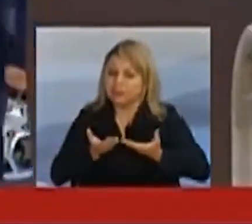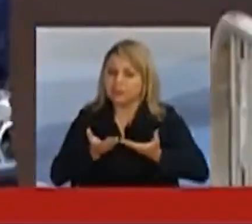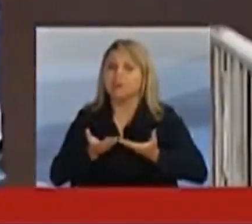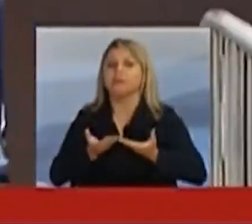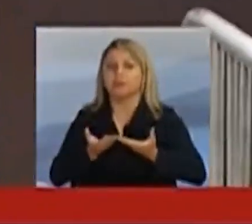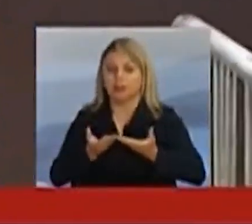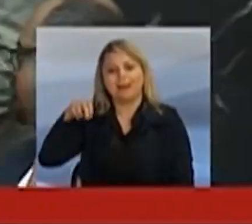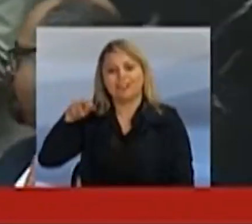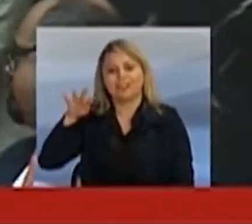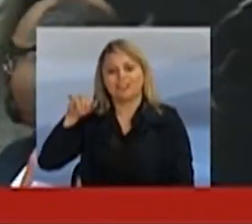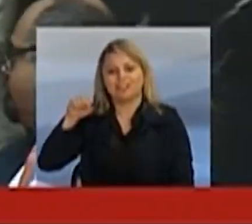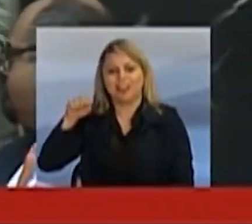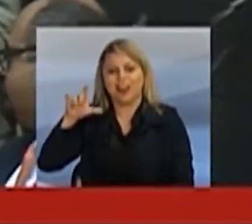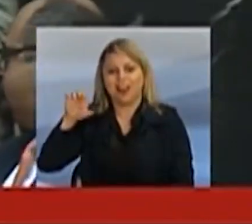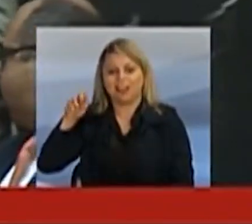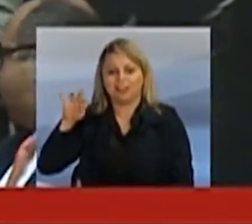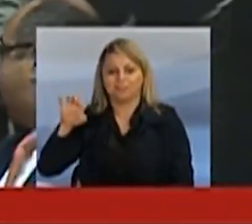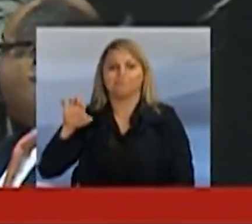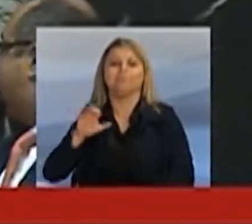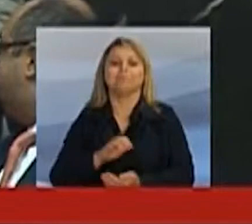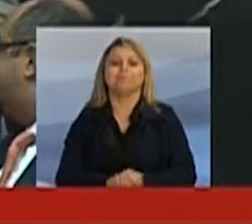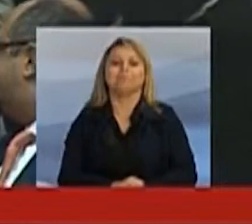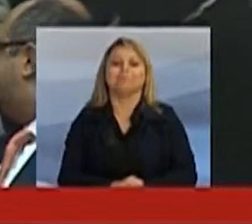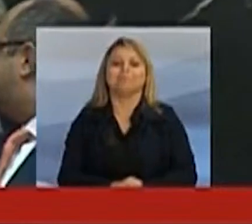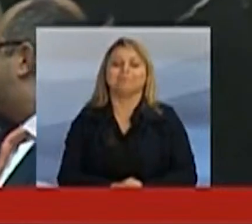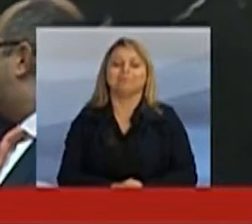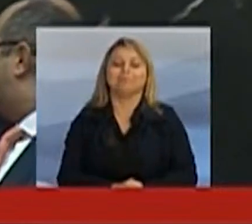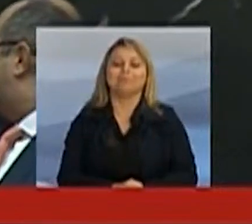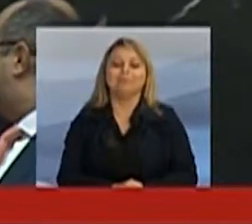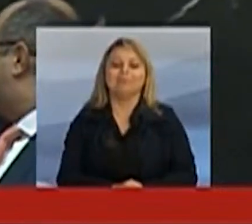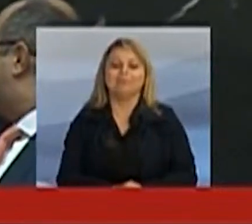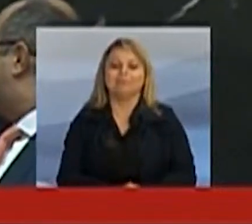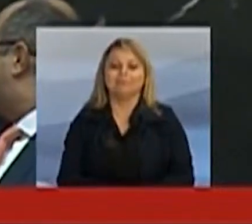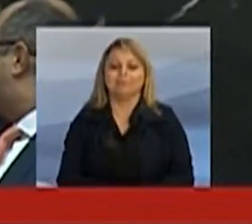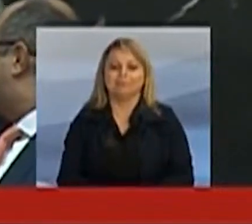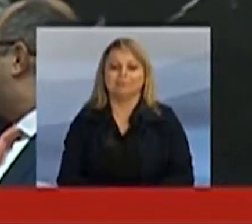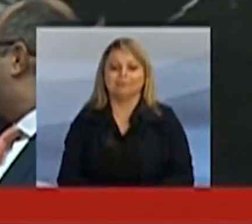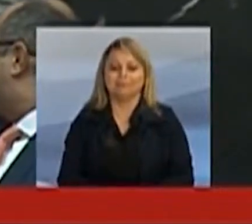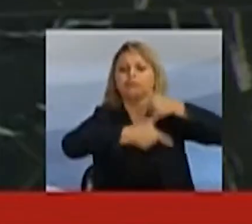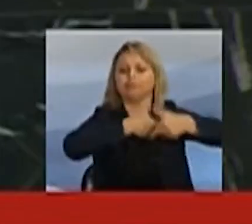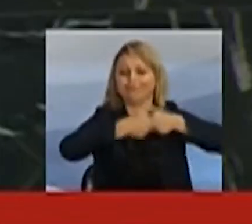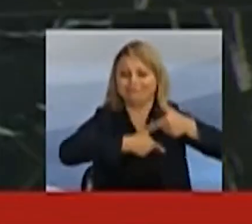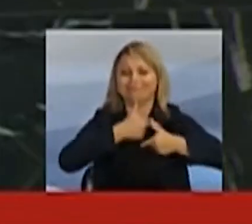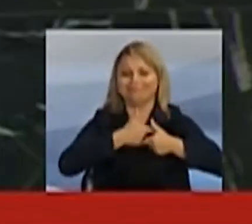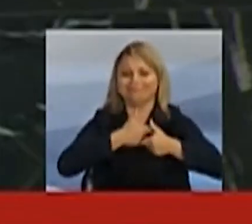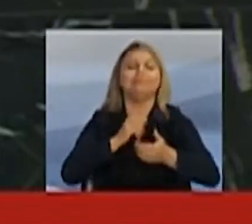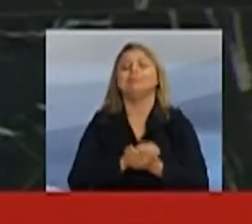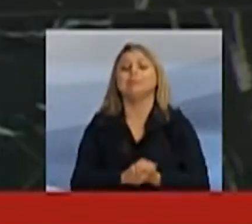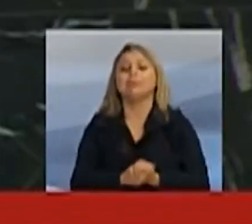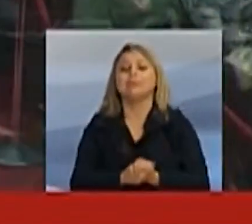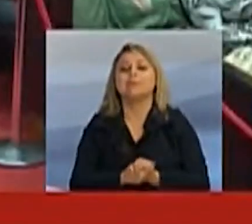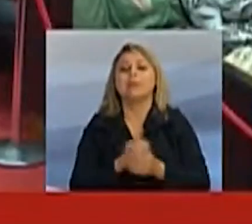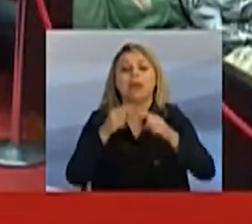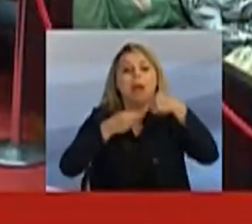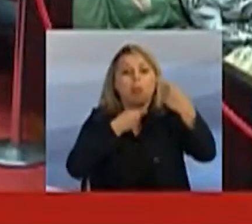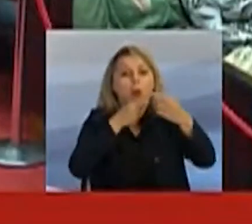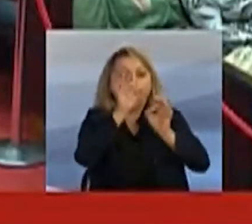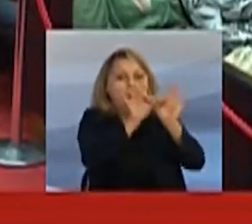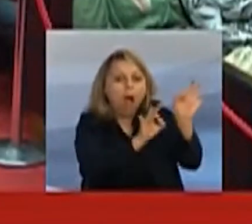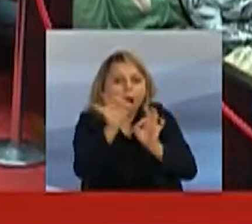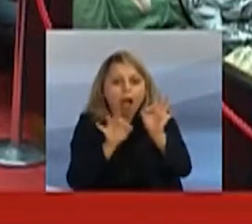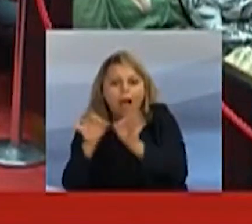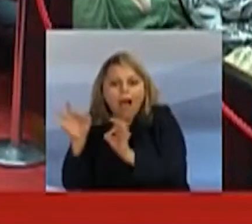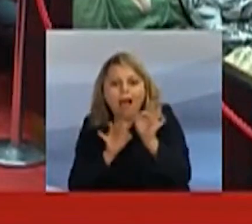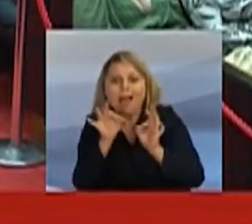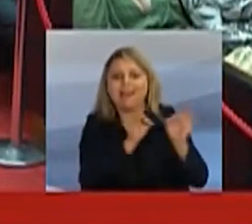em Belo Horizonte durante a cerimônia Zema destacou otimismo para o segundo mandato após arrumar a casa e